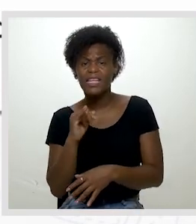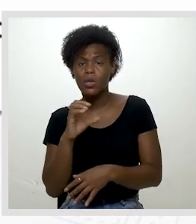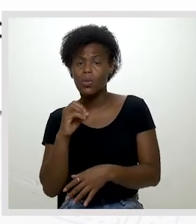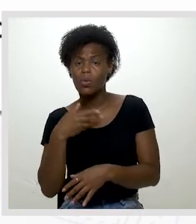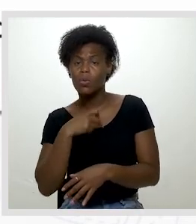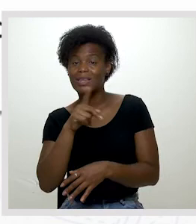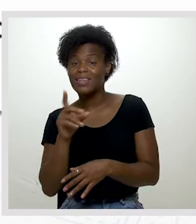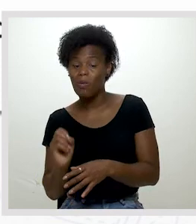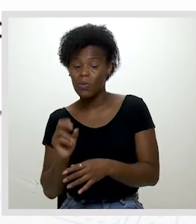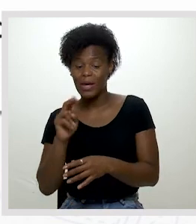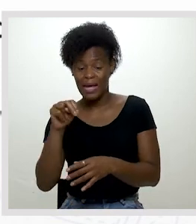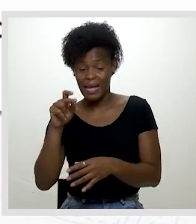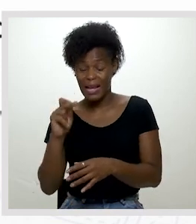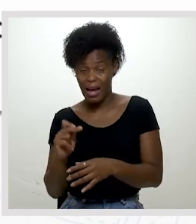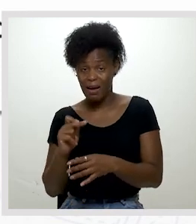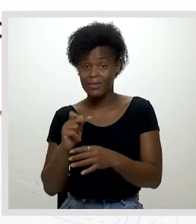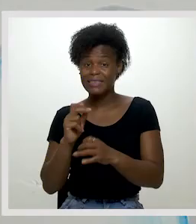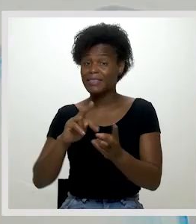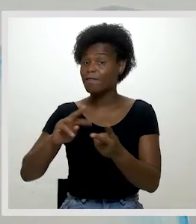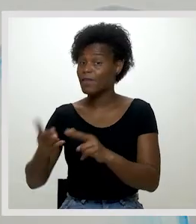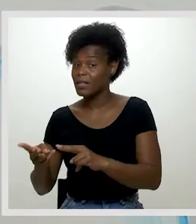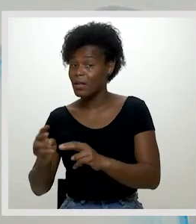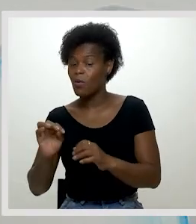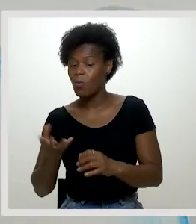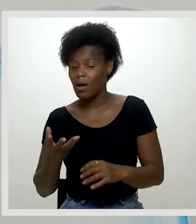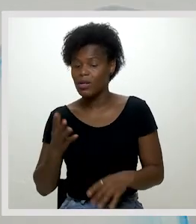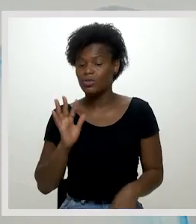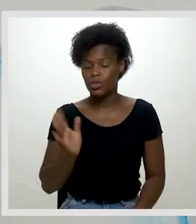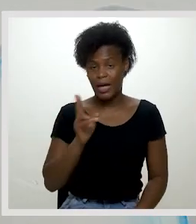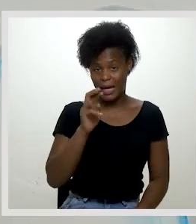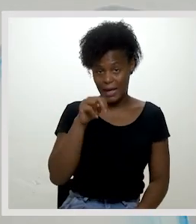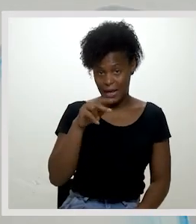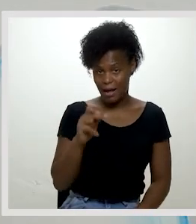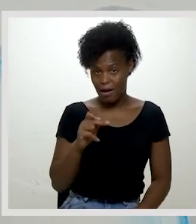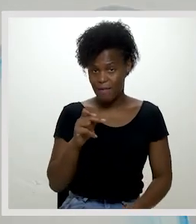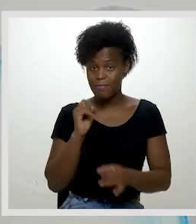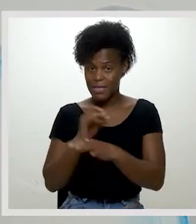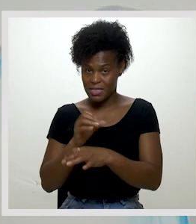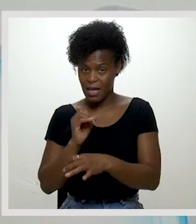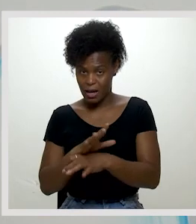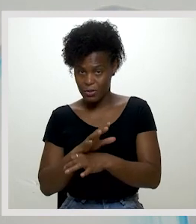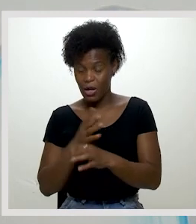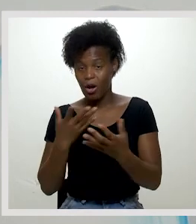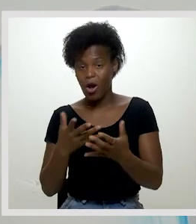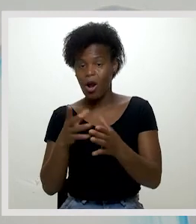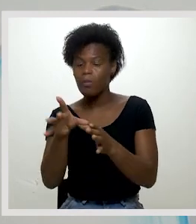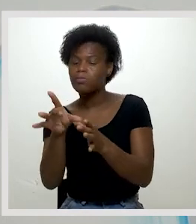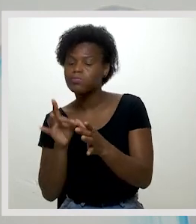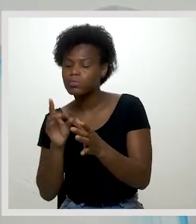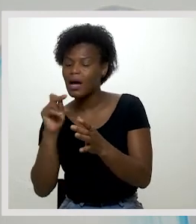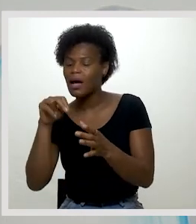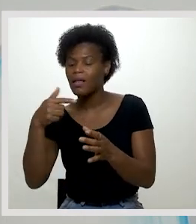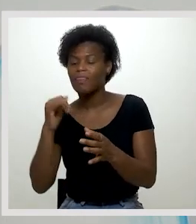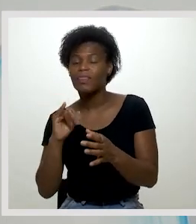de transferência. Ou seja, a partir do momento que já temos o RNA mensageiro, vamos agora retirar o anticodão,